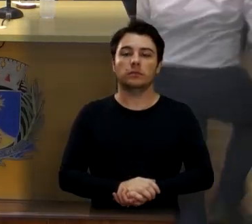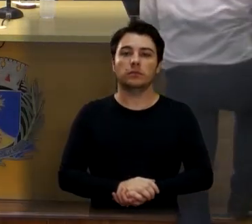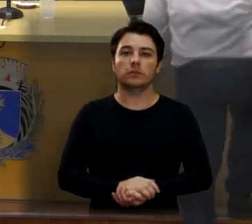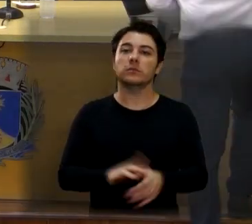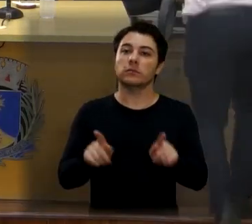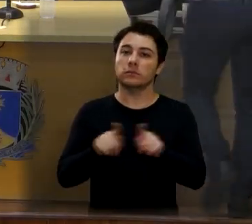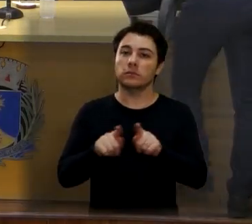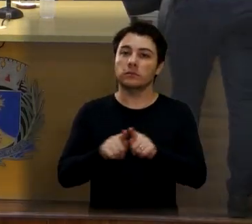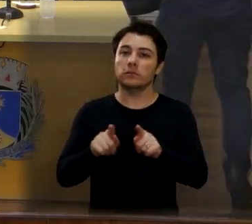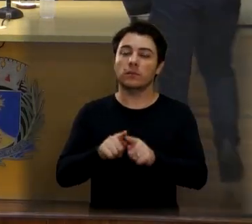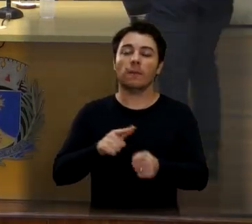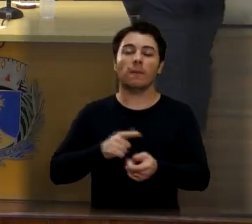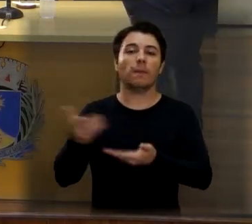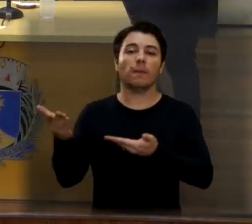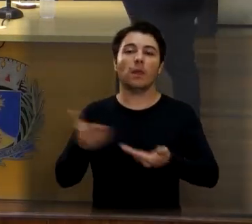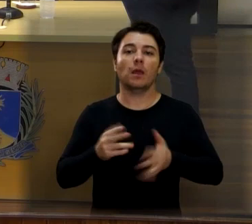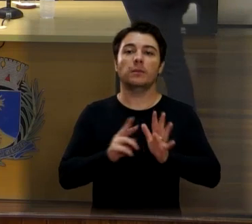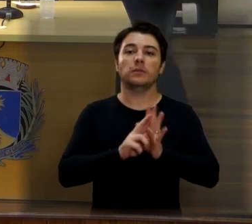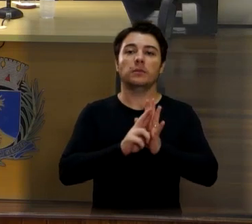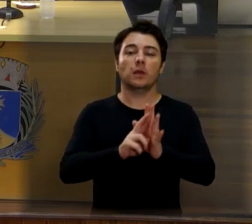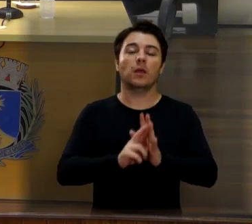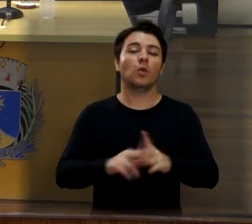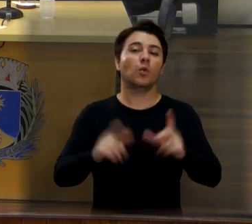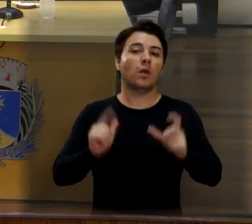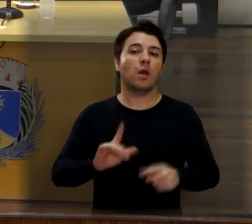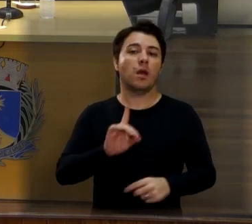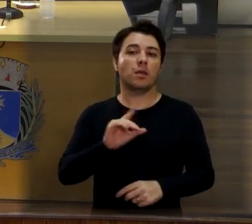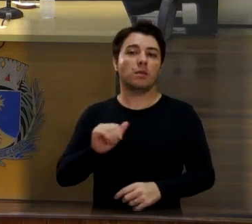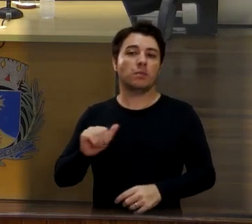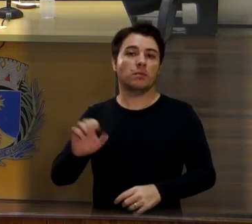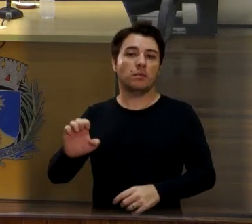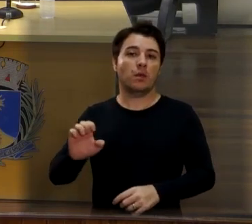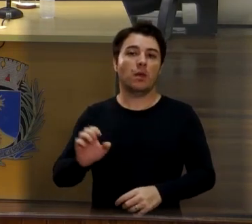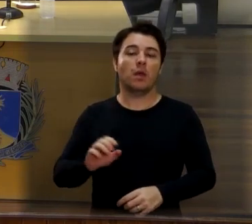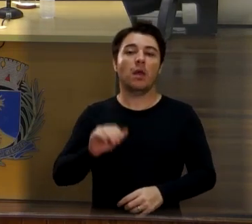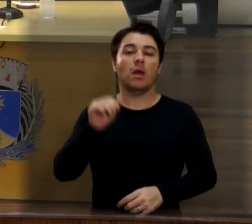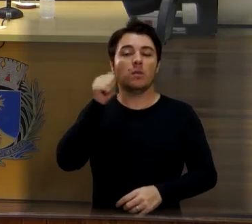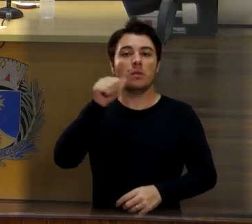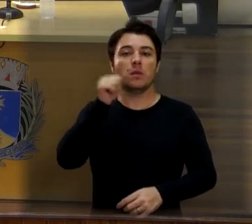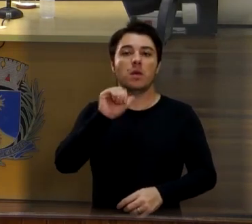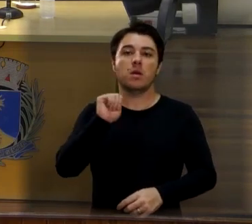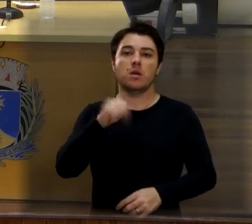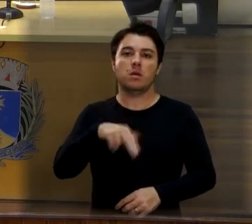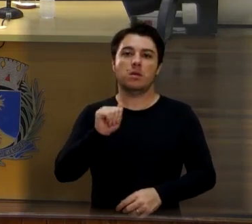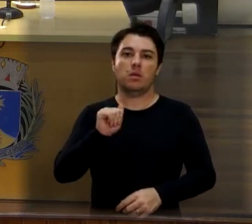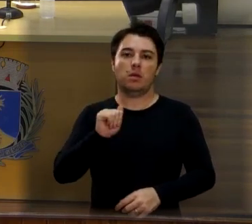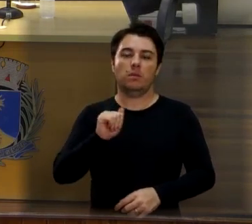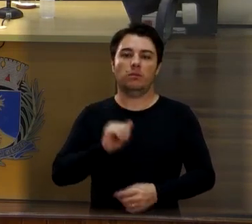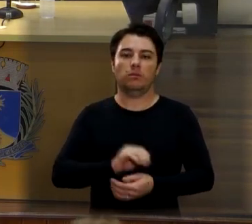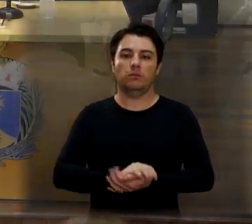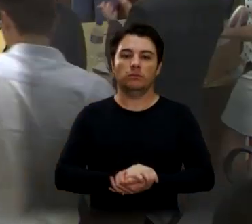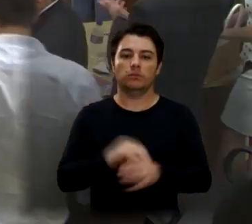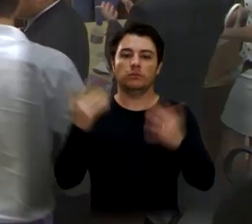vamos receber também representando o departamento autônomo de água e esgoto Ana Almeida